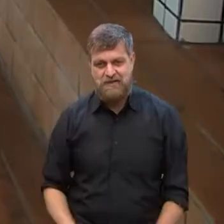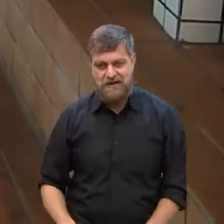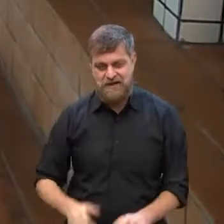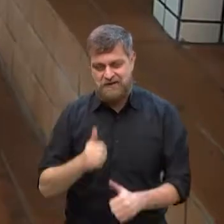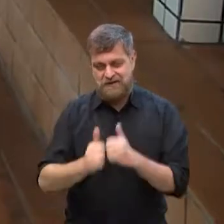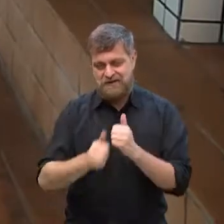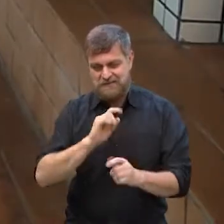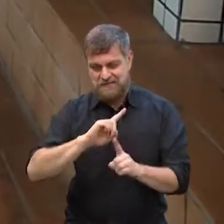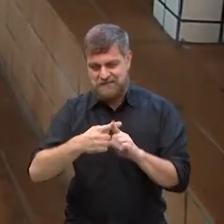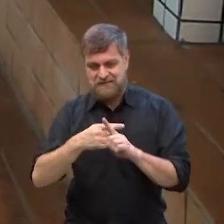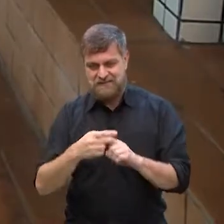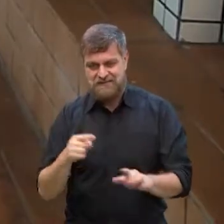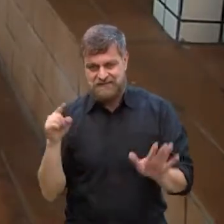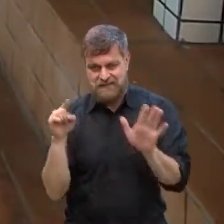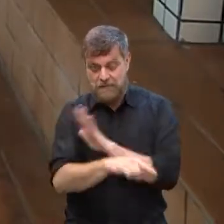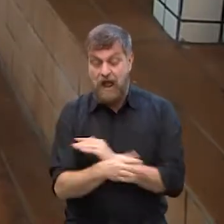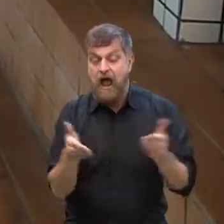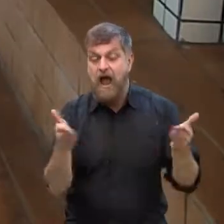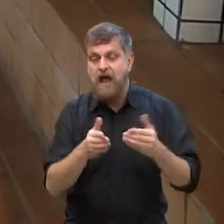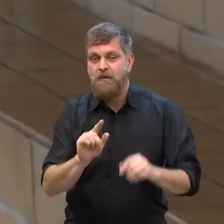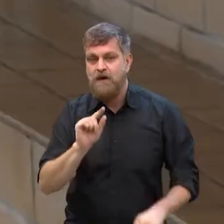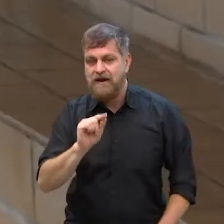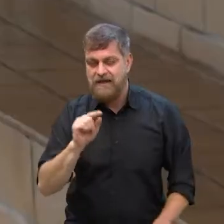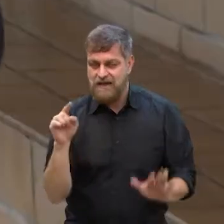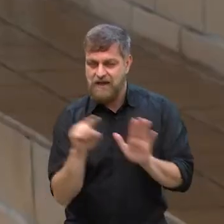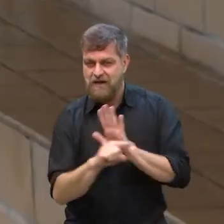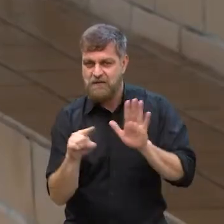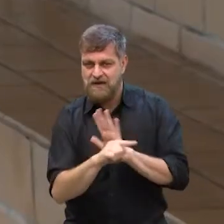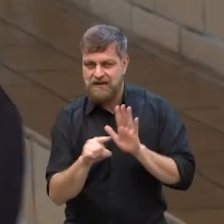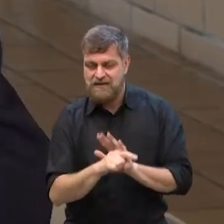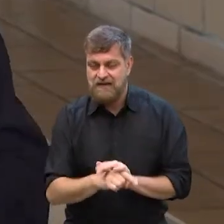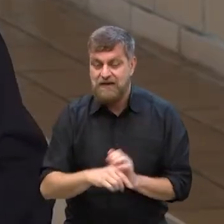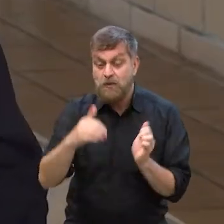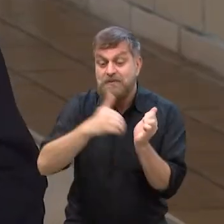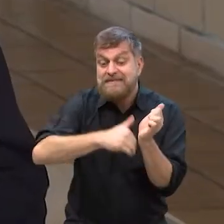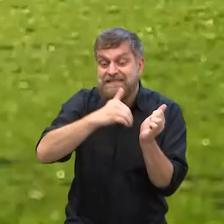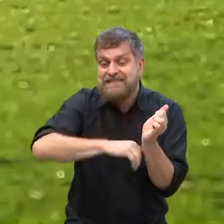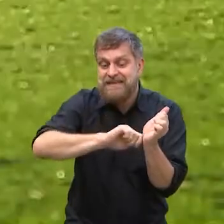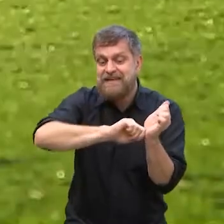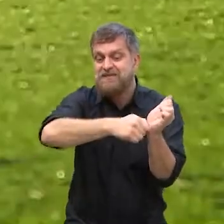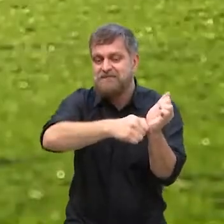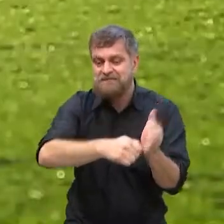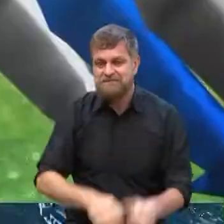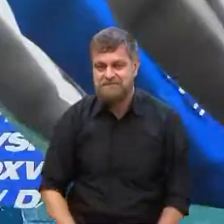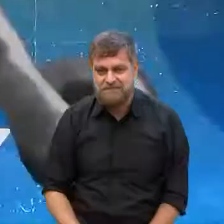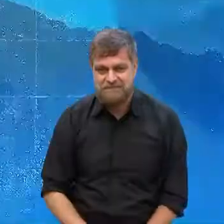Mais Esportes. Agora, Daniel Dias, eu quero saber o que ninguém sabe.